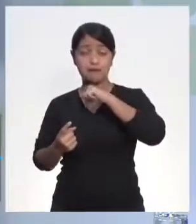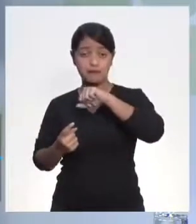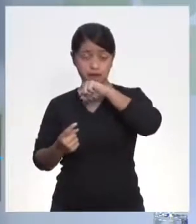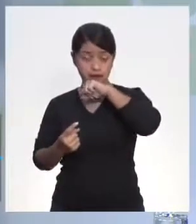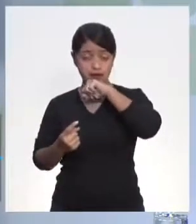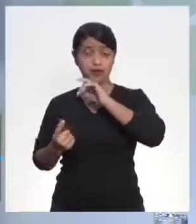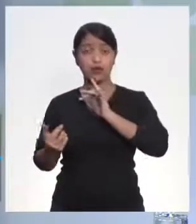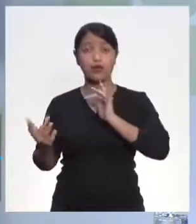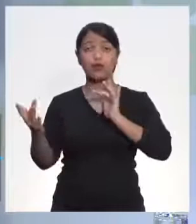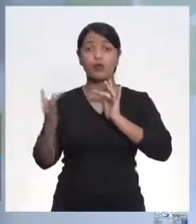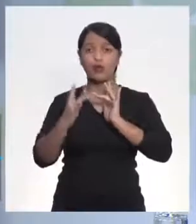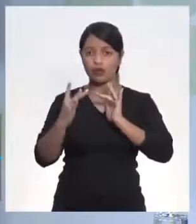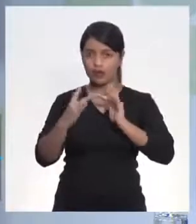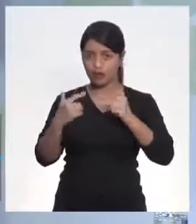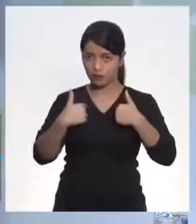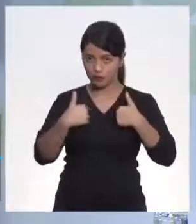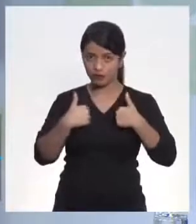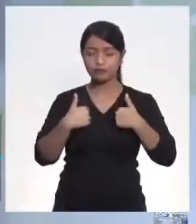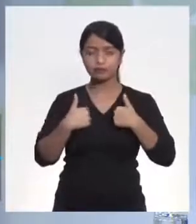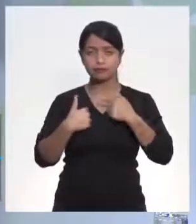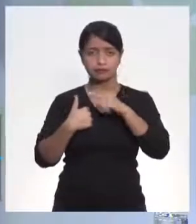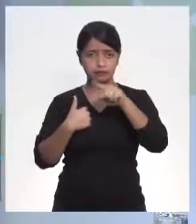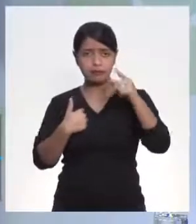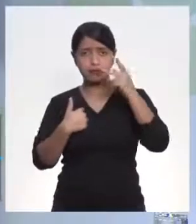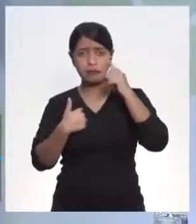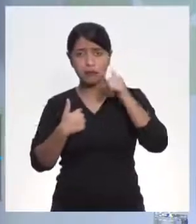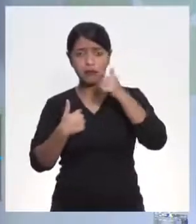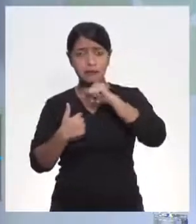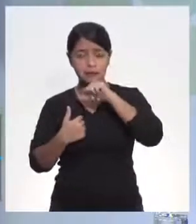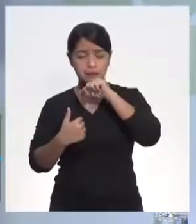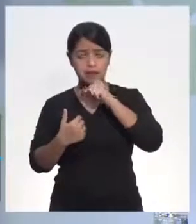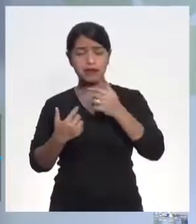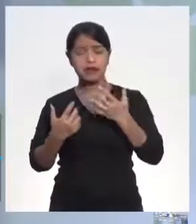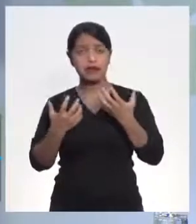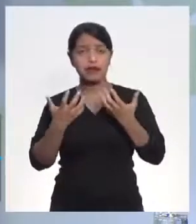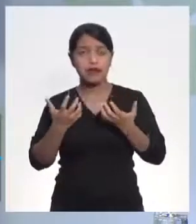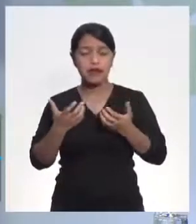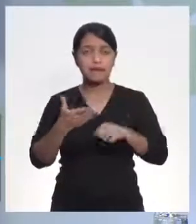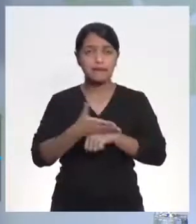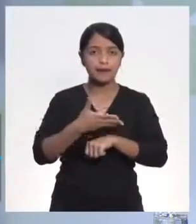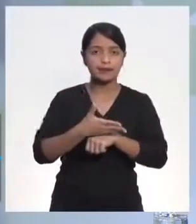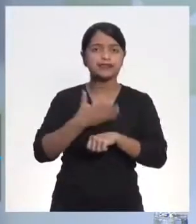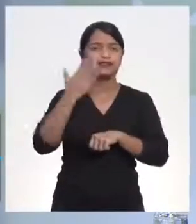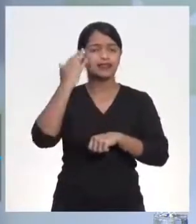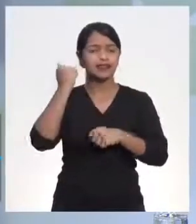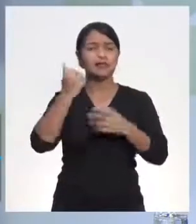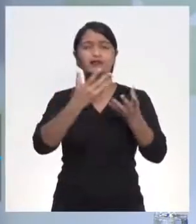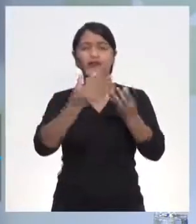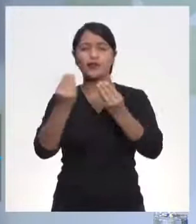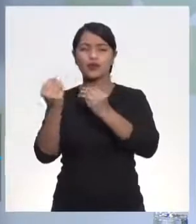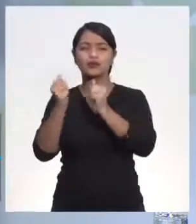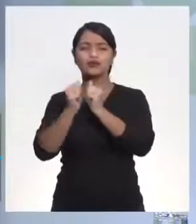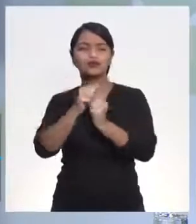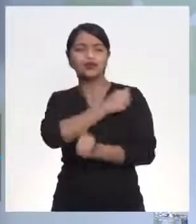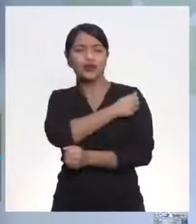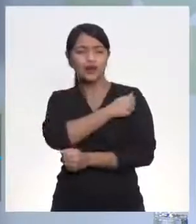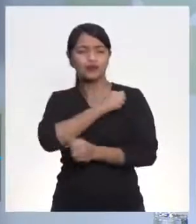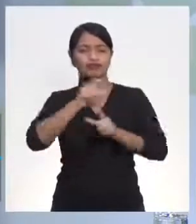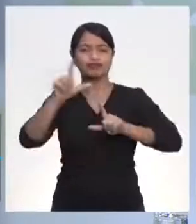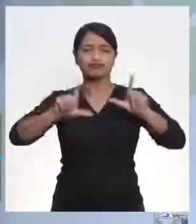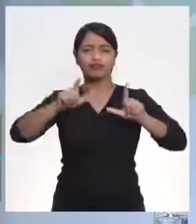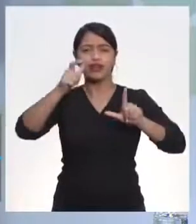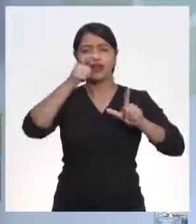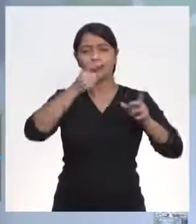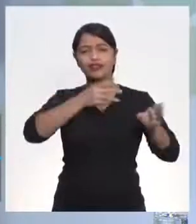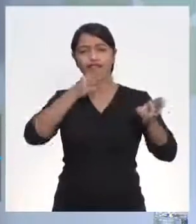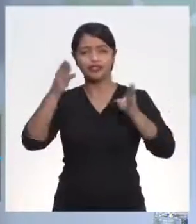entraram em contato, pais querem participar, querem estar. Eu sei que muitos assistem a aula junto com os alunos, né, com os filhos de